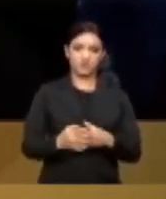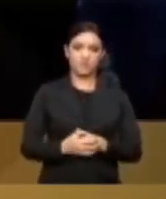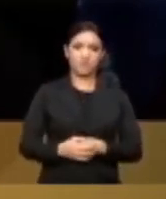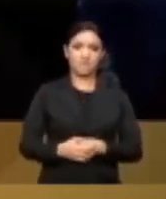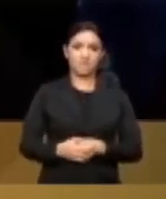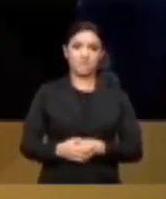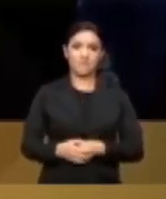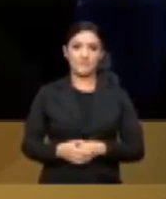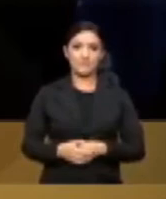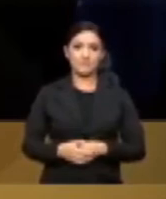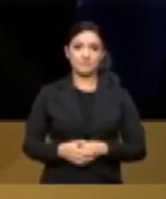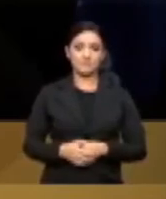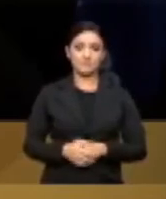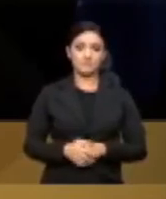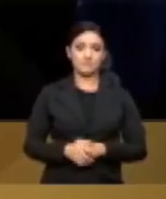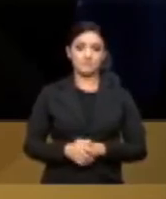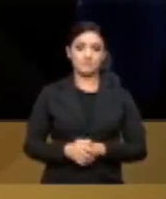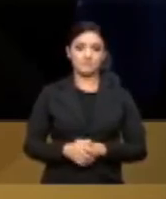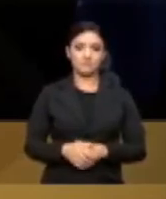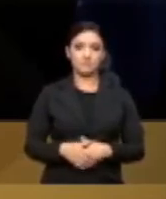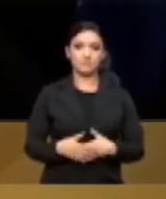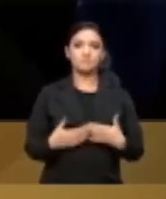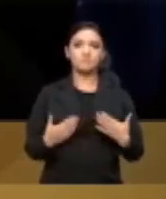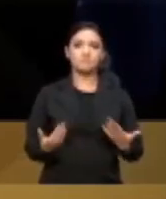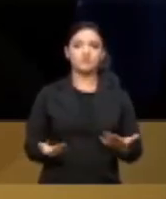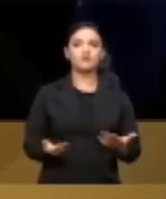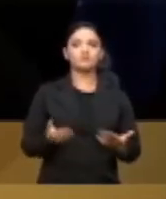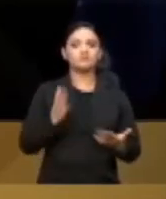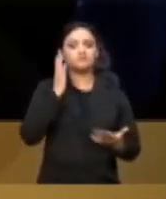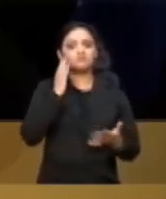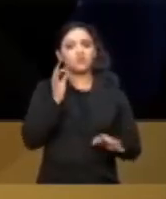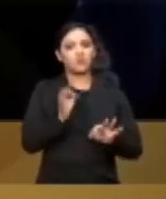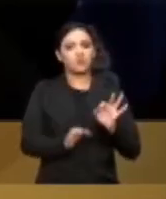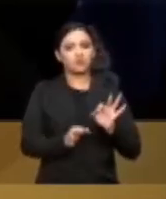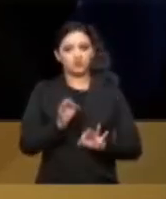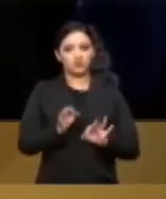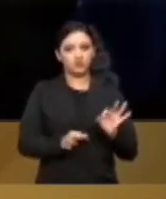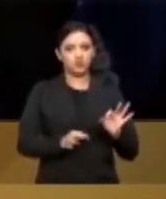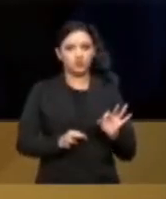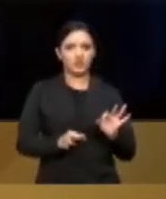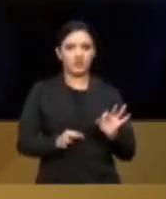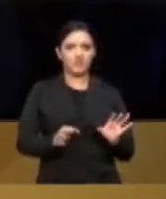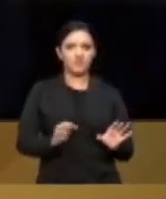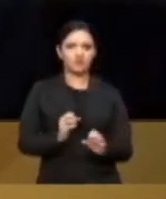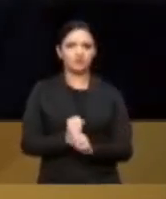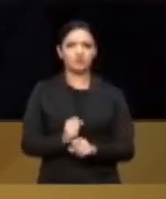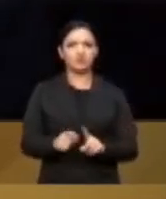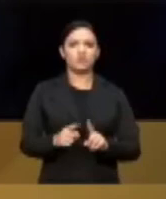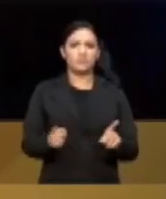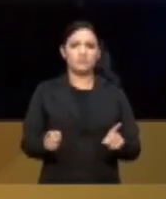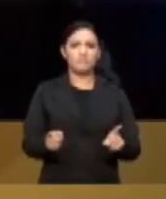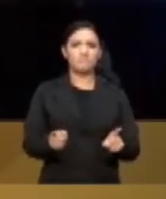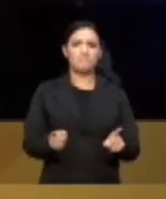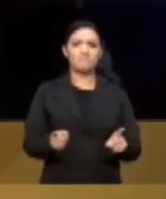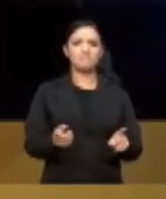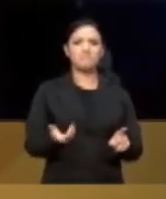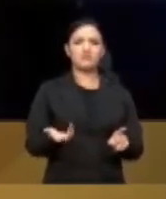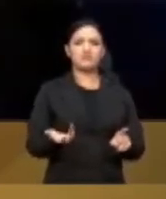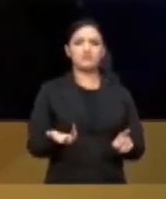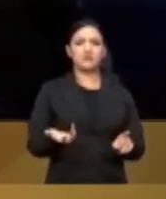embora se trate de um julgamento conjunto, pretendo resumir aos 15